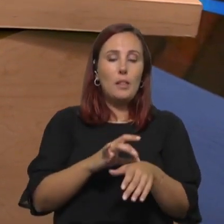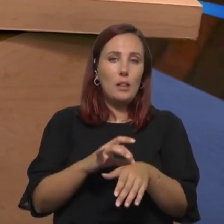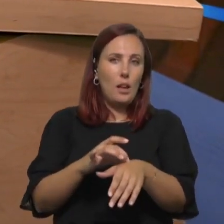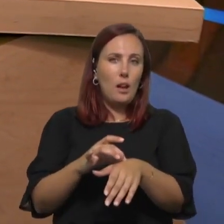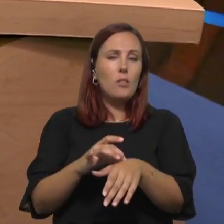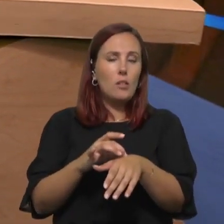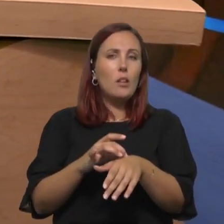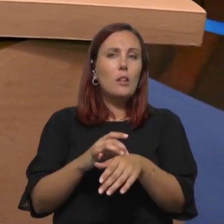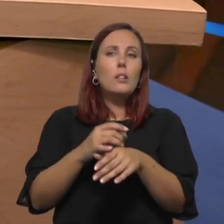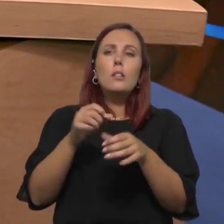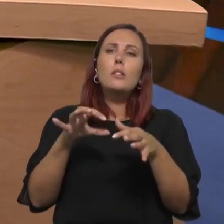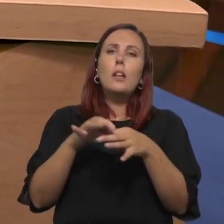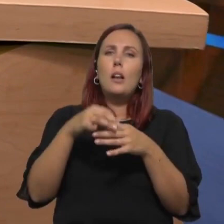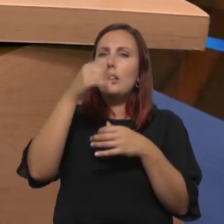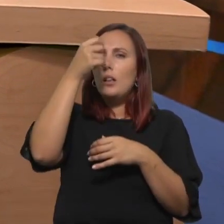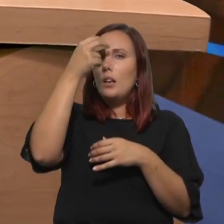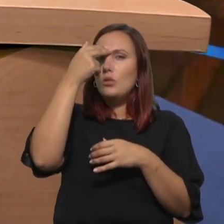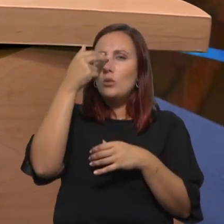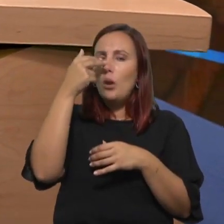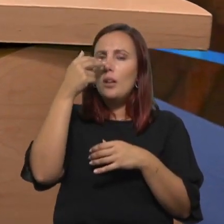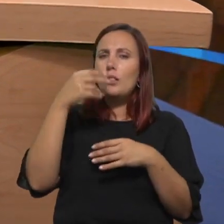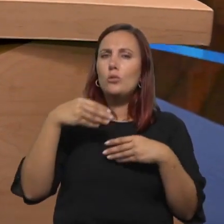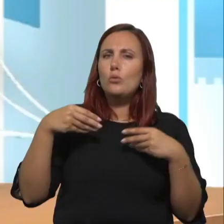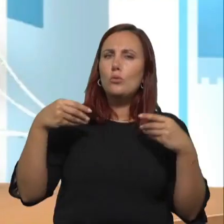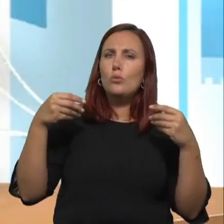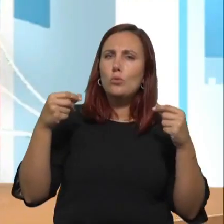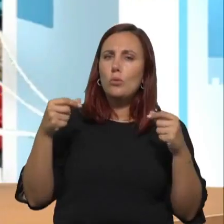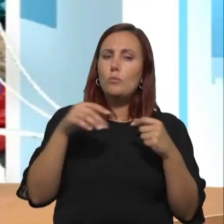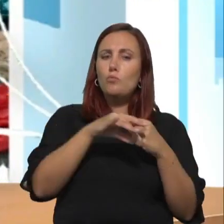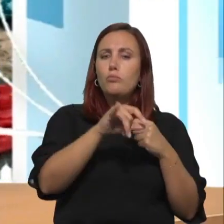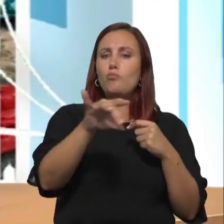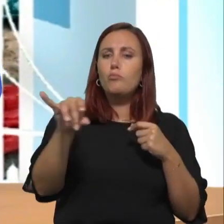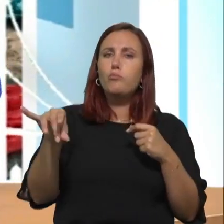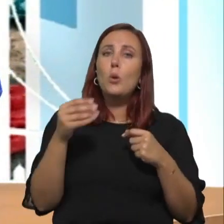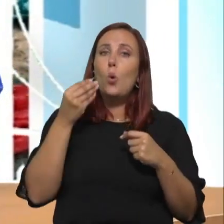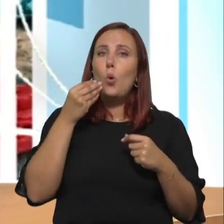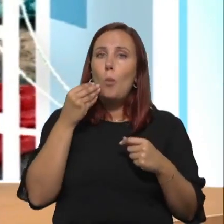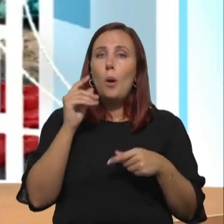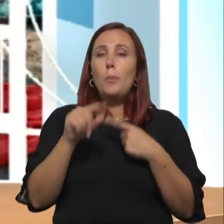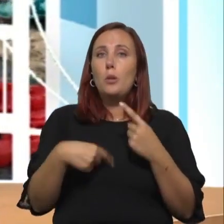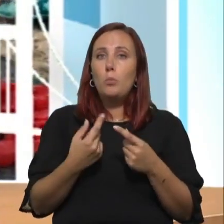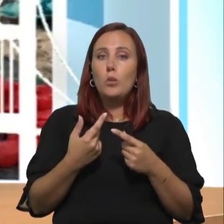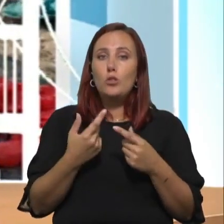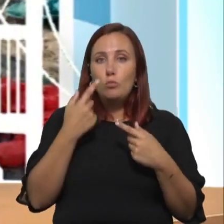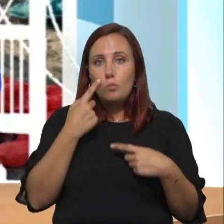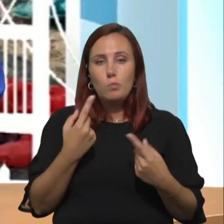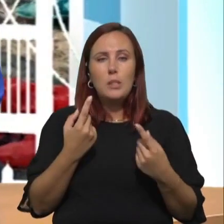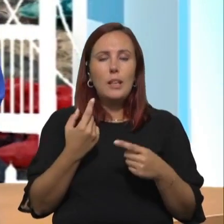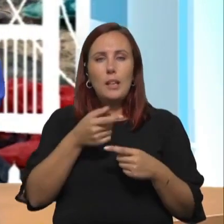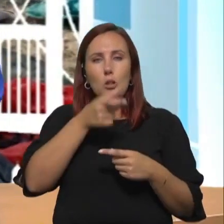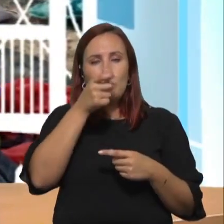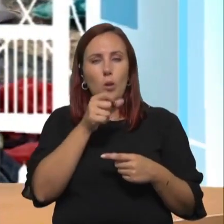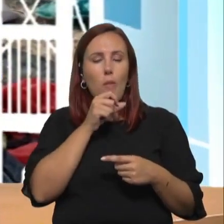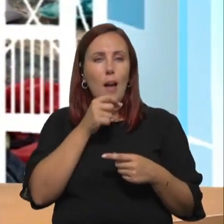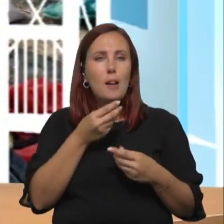da espiritualidade nesses locais, para que depois também isto seja uma realidade mais tocante, digamos,